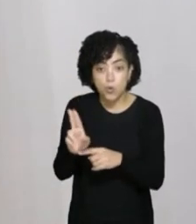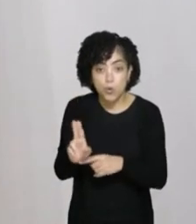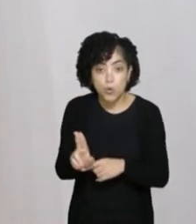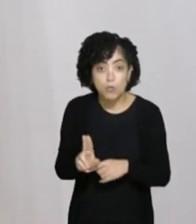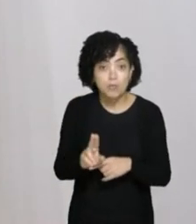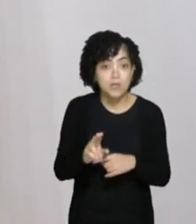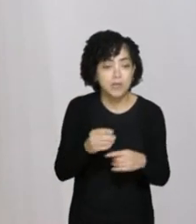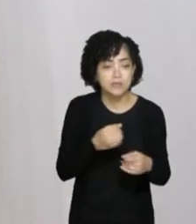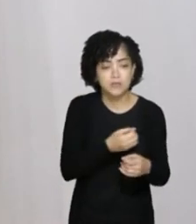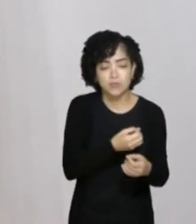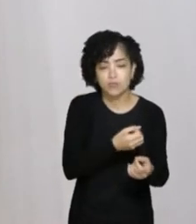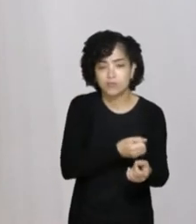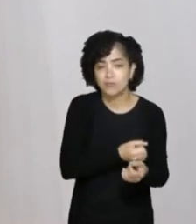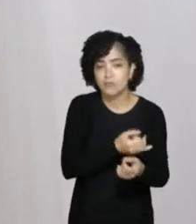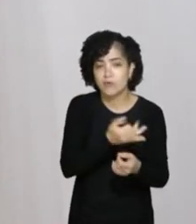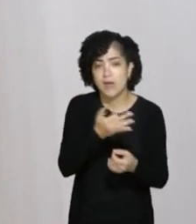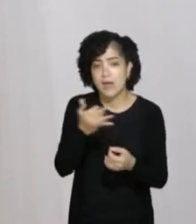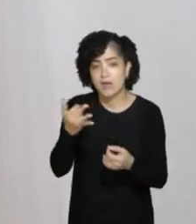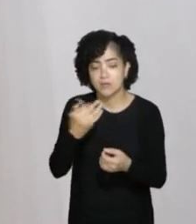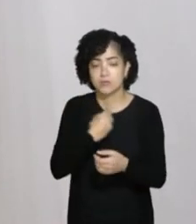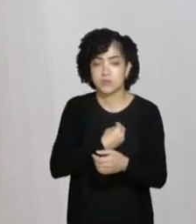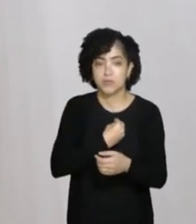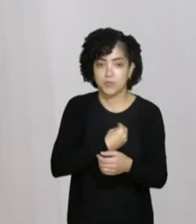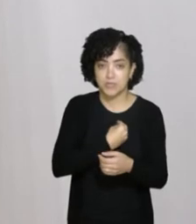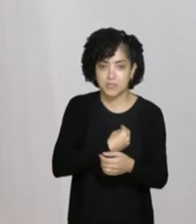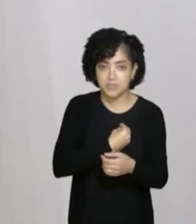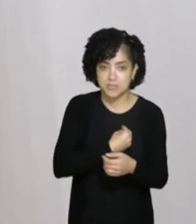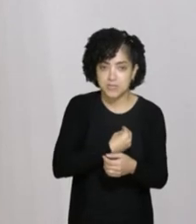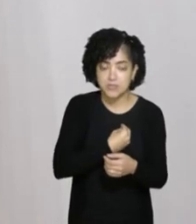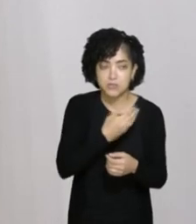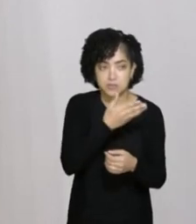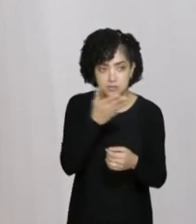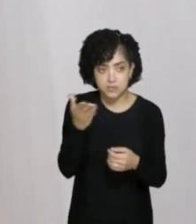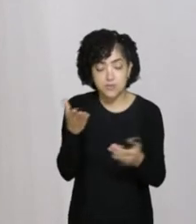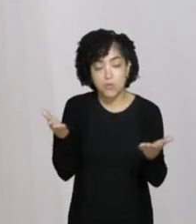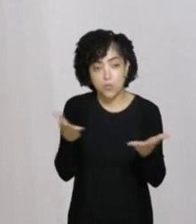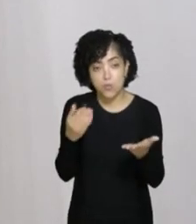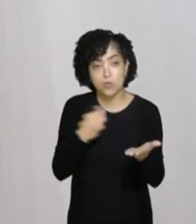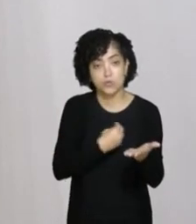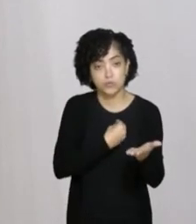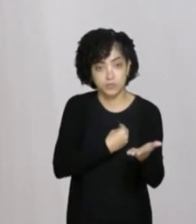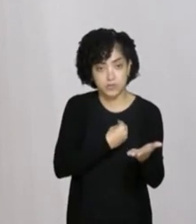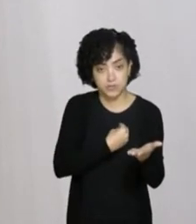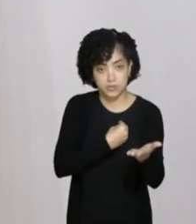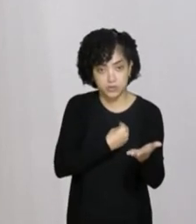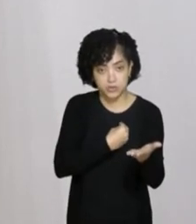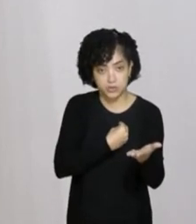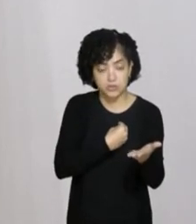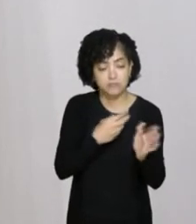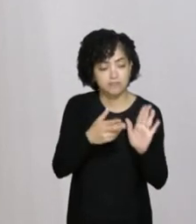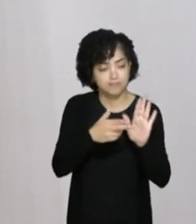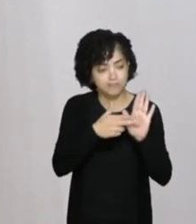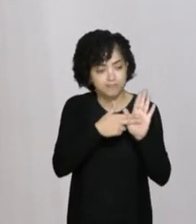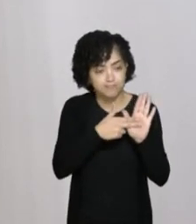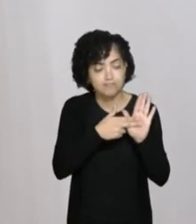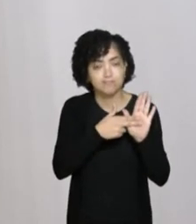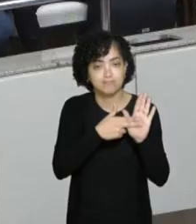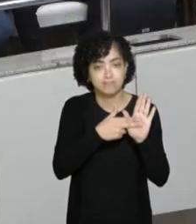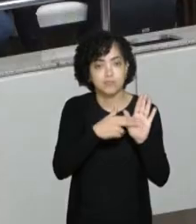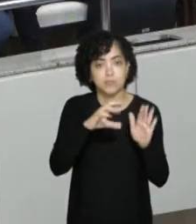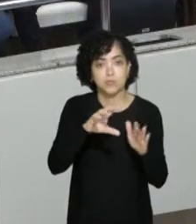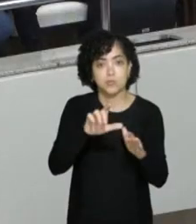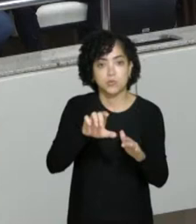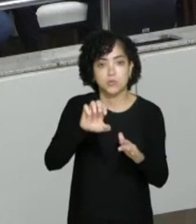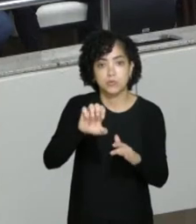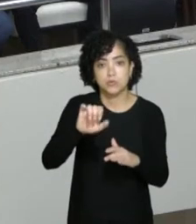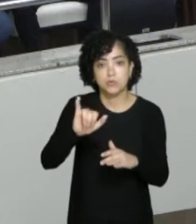quantidade enorme de personalidades que estão hoje prestigiando essa posse, mas o prefeito Clay, o prefeito